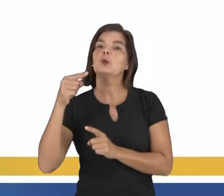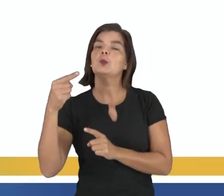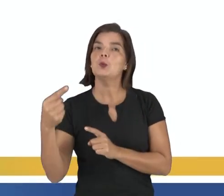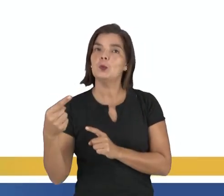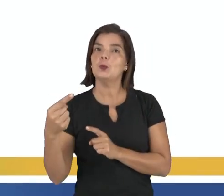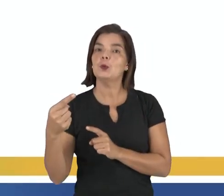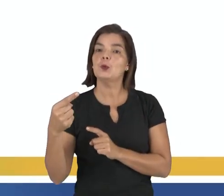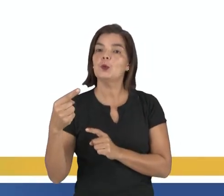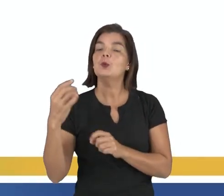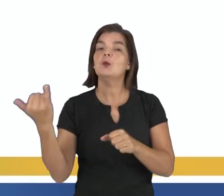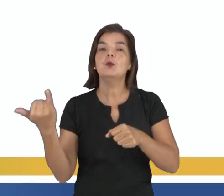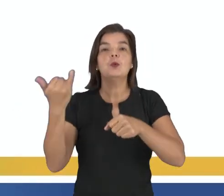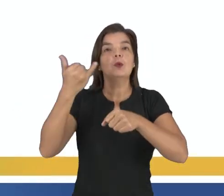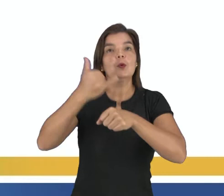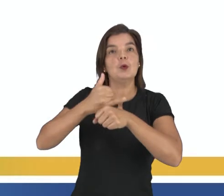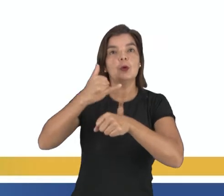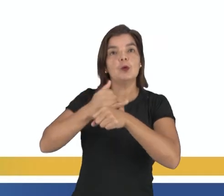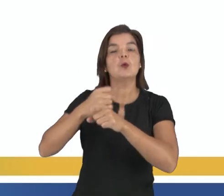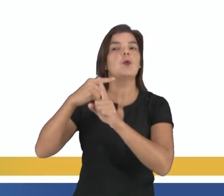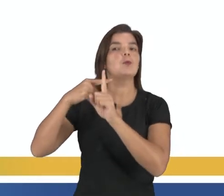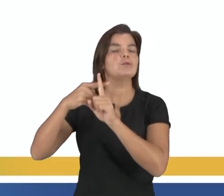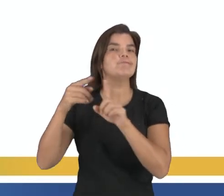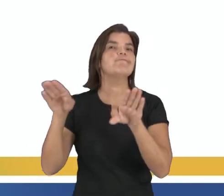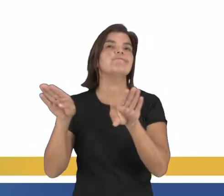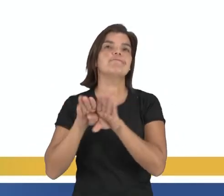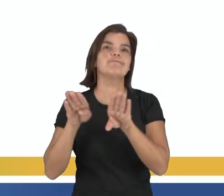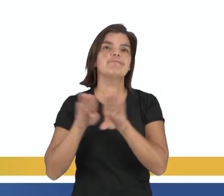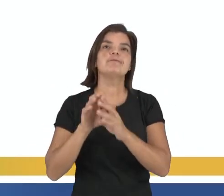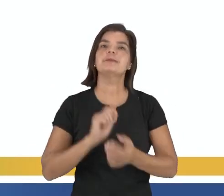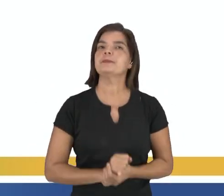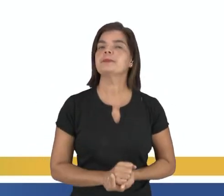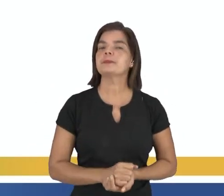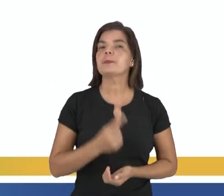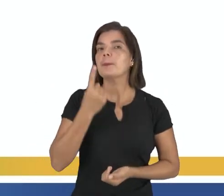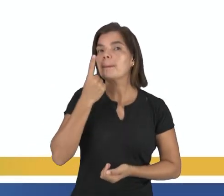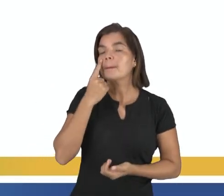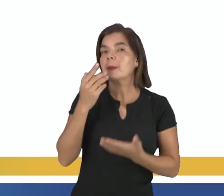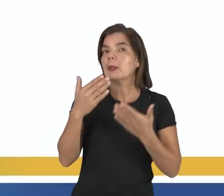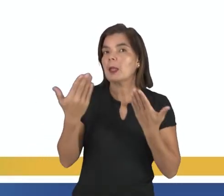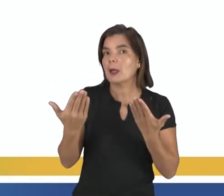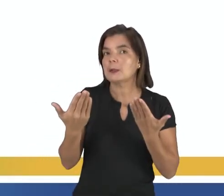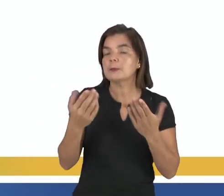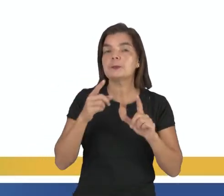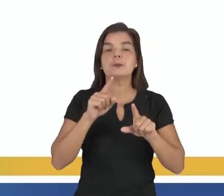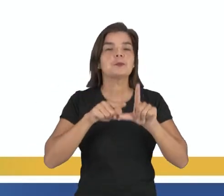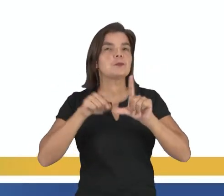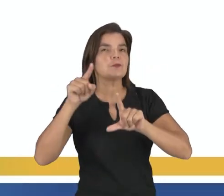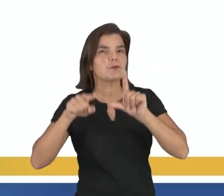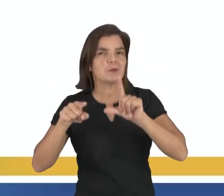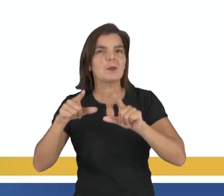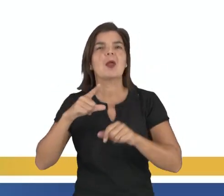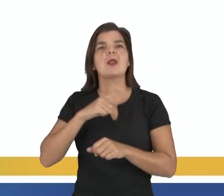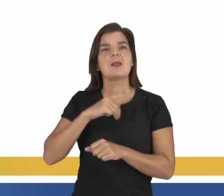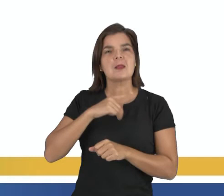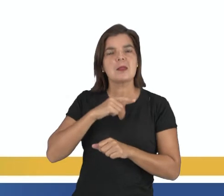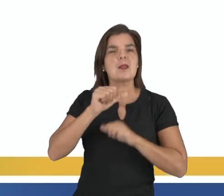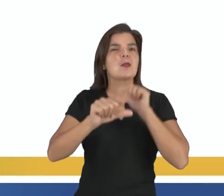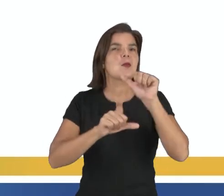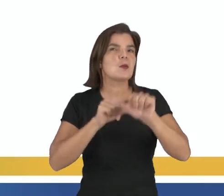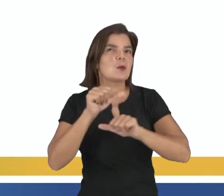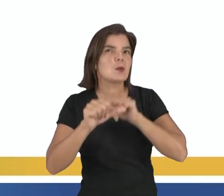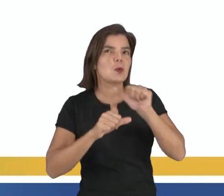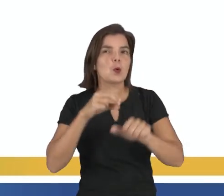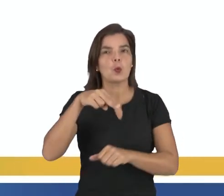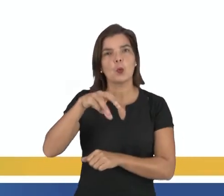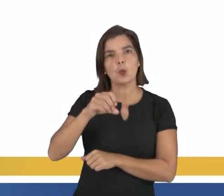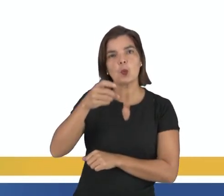temos outro íon positivo, também cátion. Então, a gente vai identificar aqui a variação. Teve mudança no